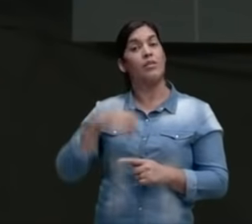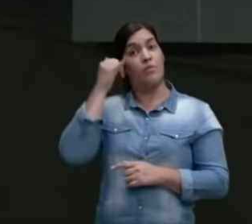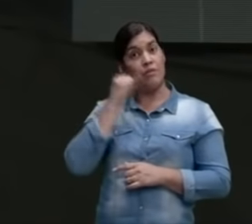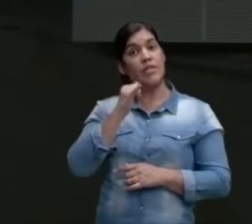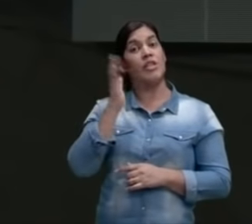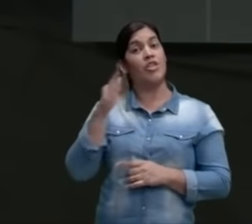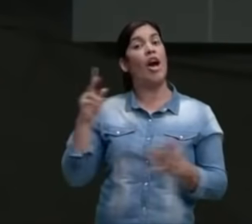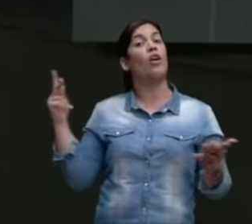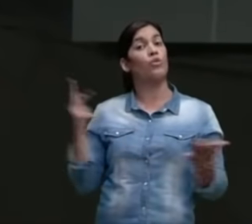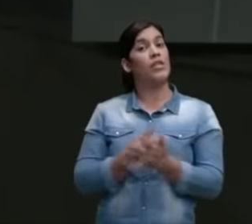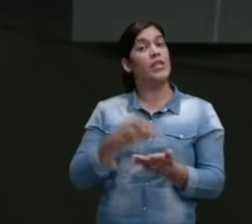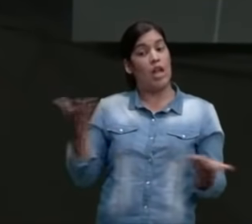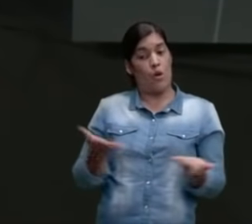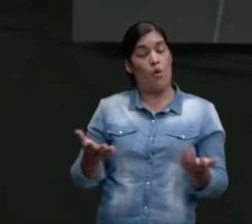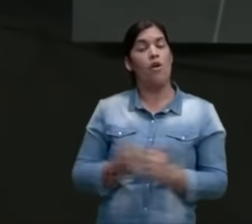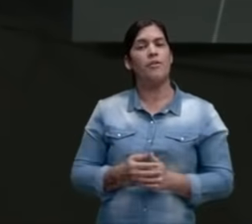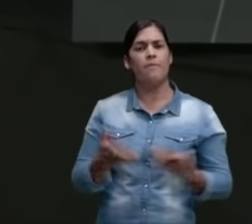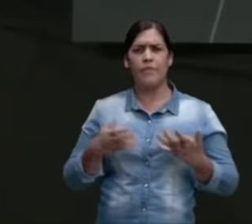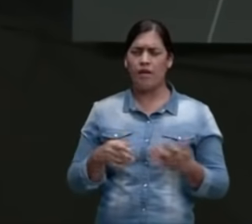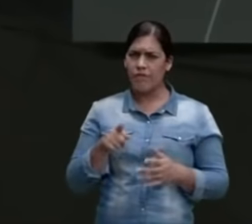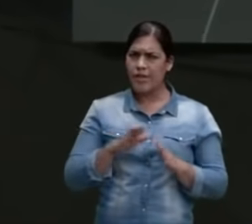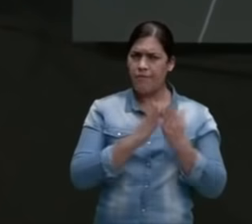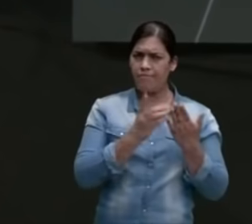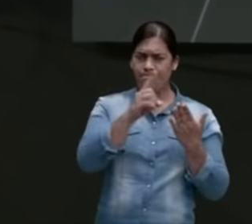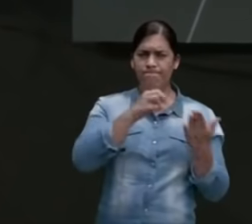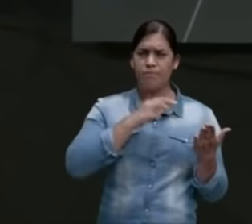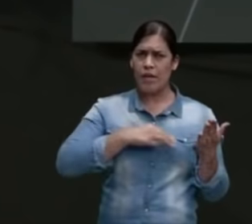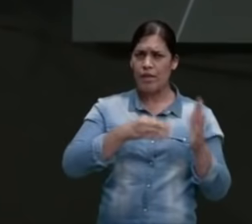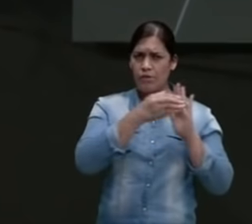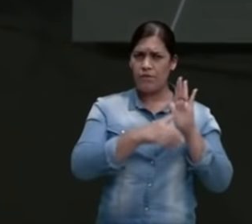profecias. E eu queria que você abrisse comigo lá em Mateus capítulo 24.